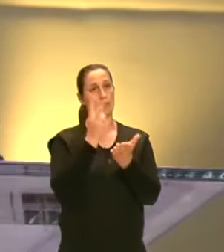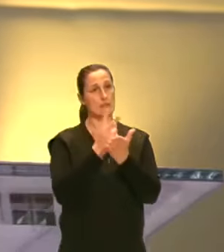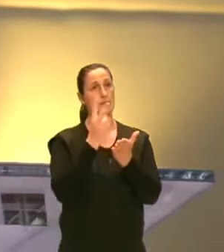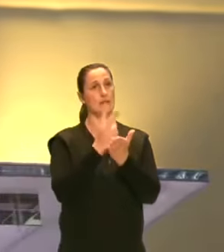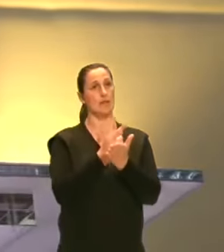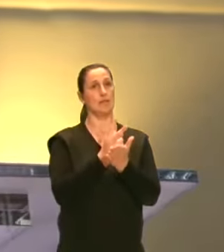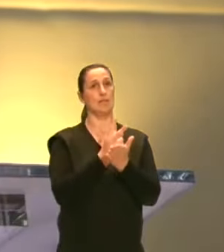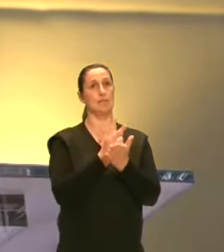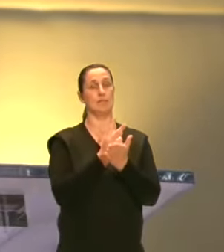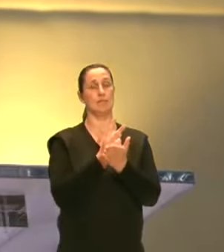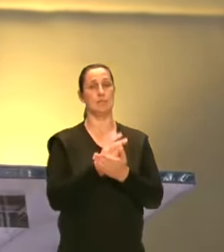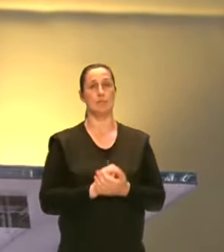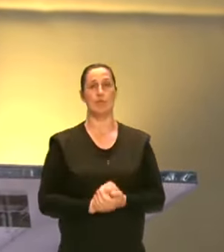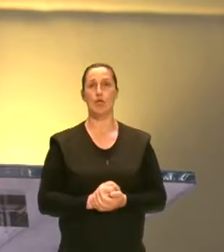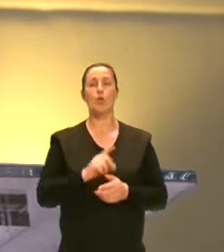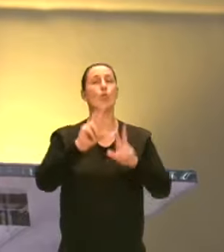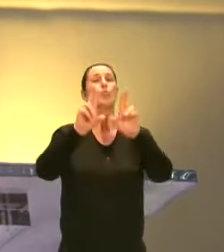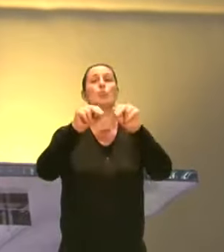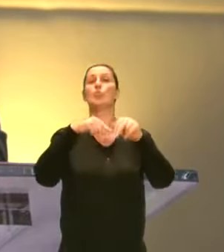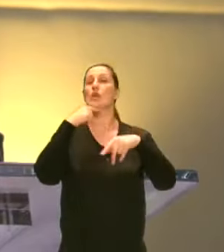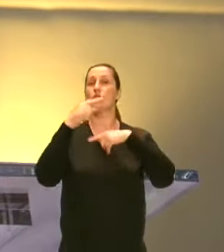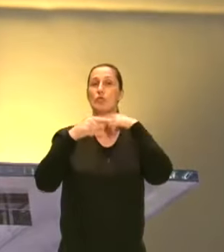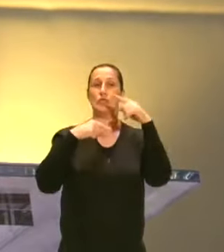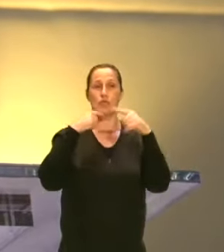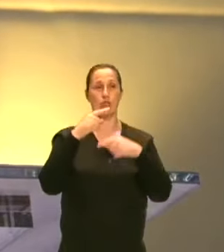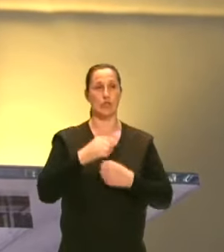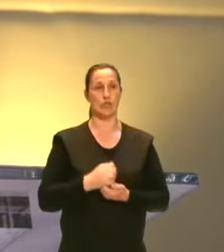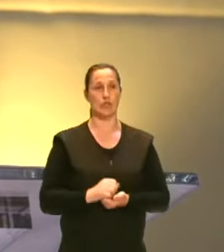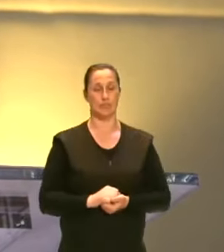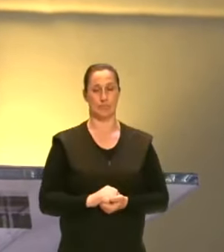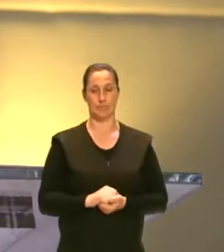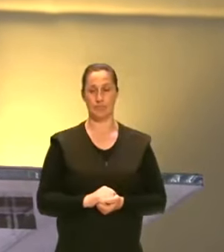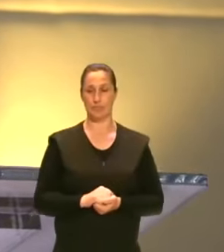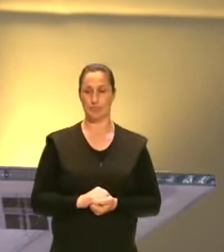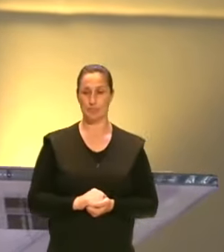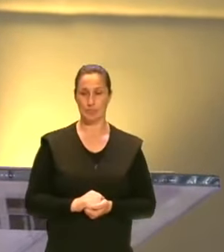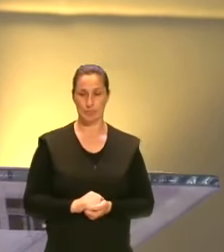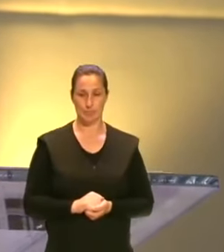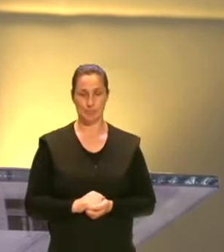disso. Esses dias eu vi uma lembrança do Facebook.